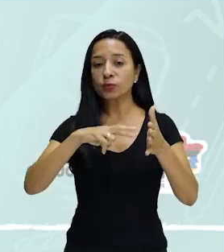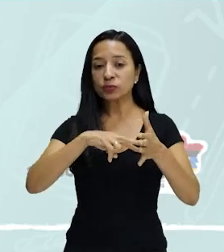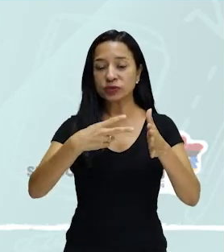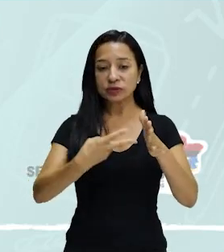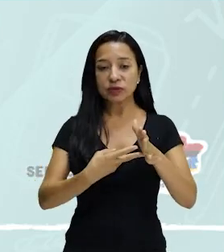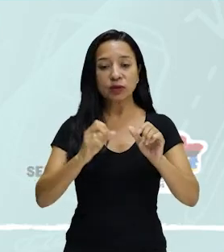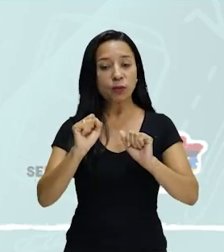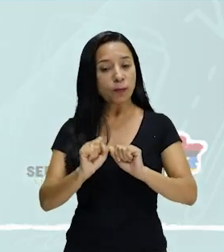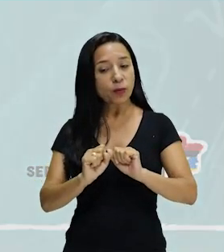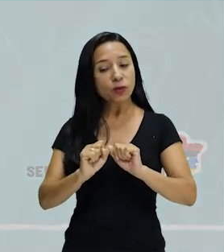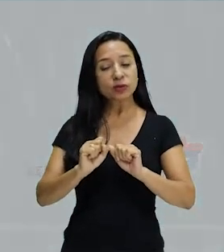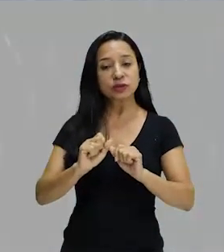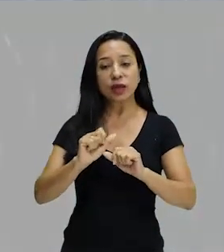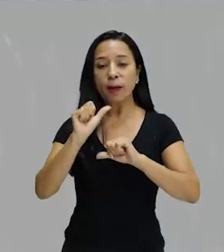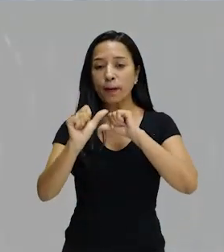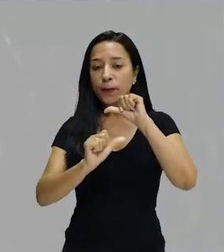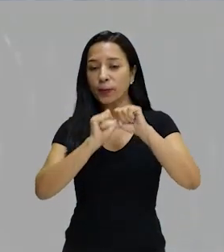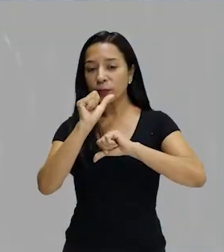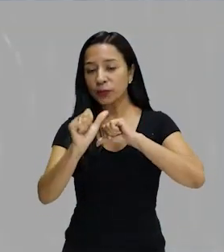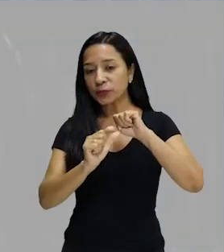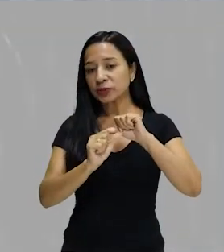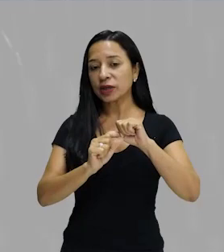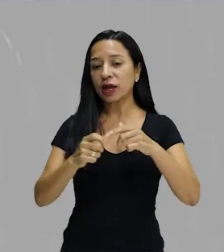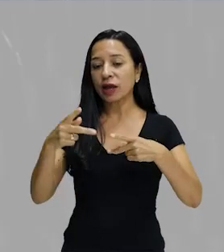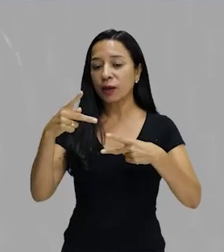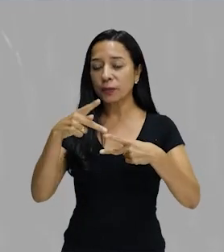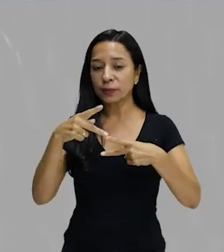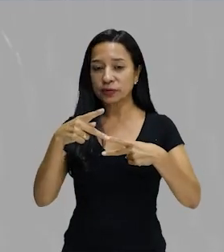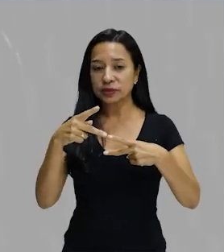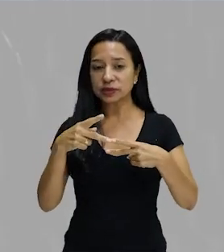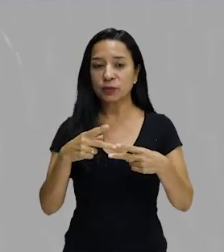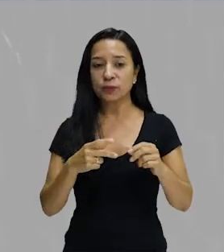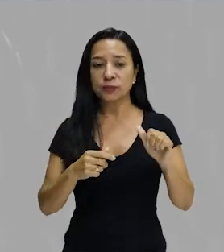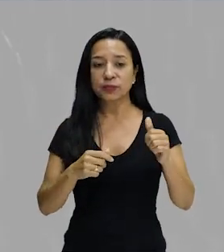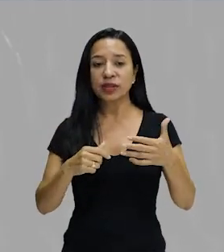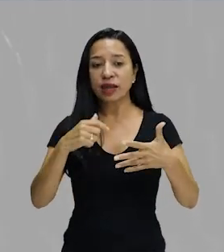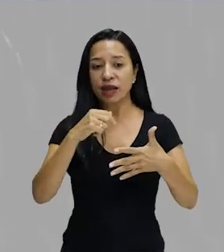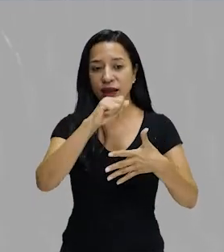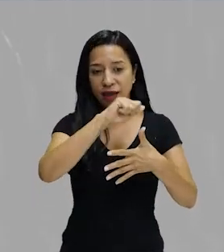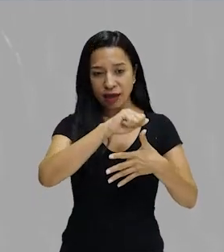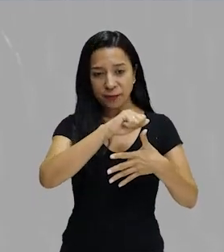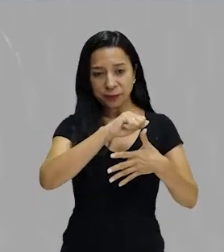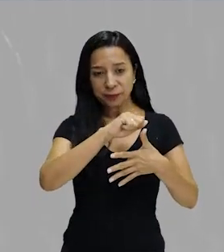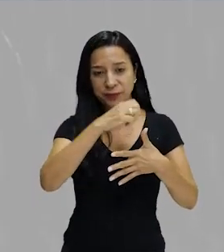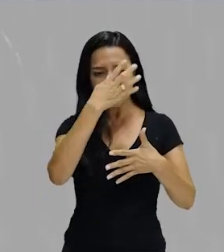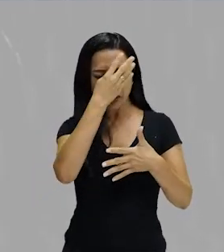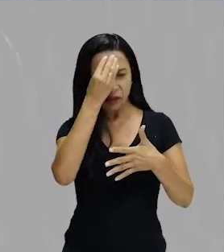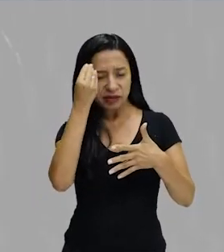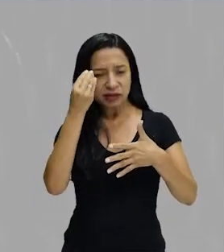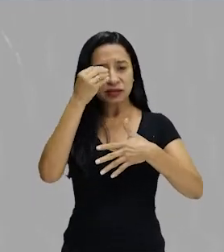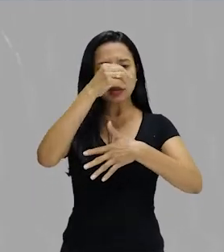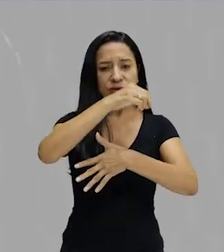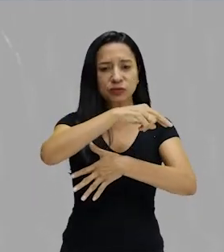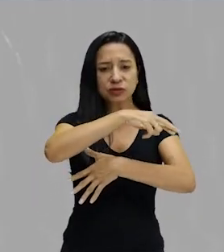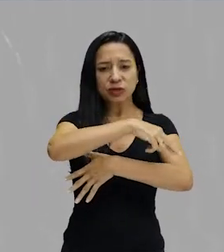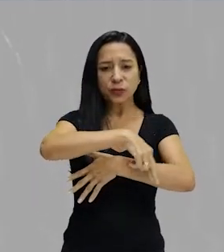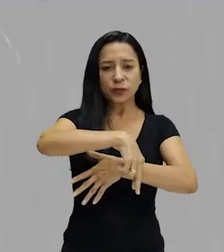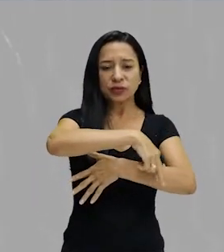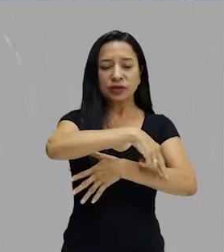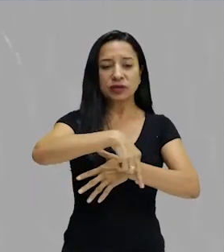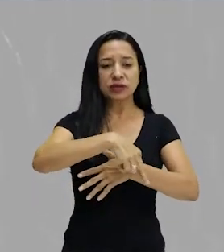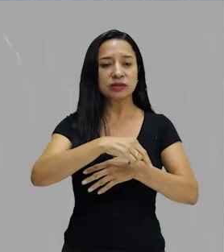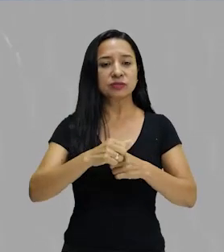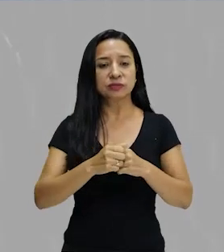uma a uma para ver qual está errada. Letra A. Esqueceu-se do endereço. Bom, o